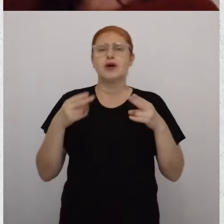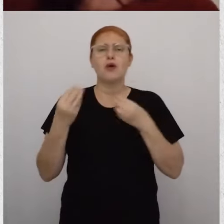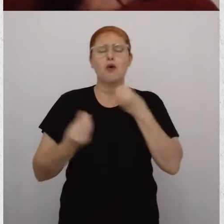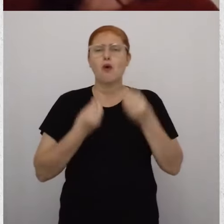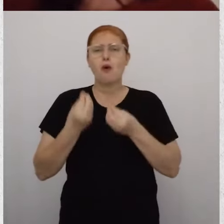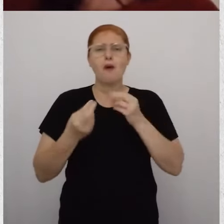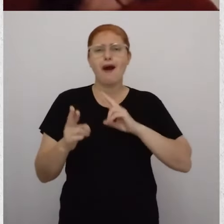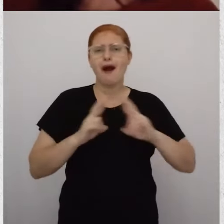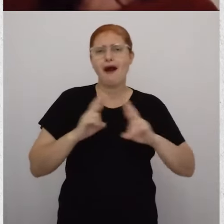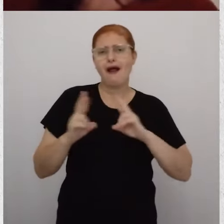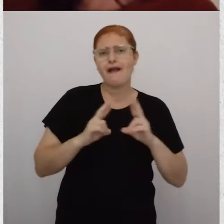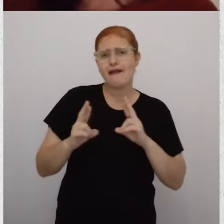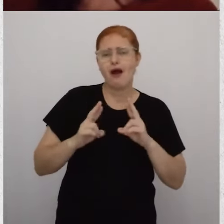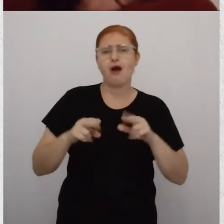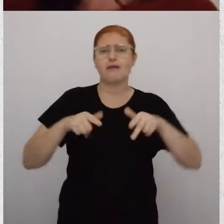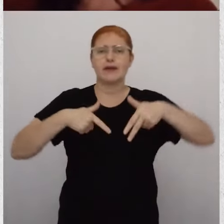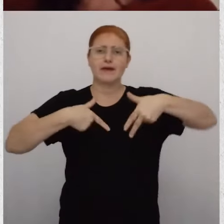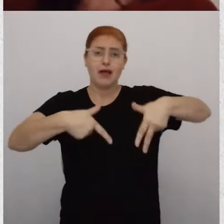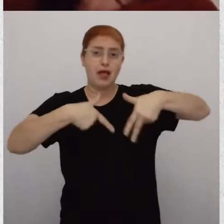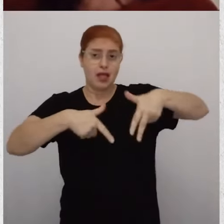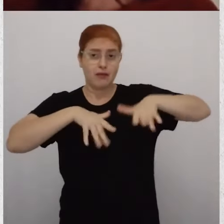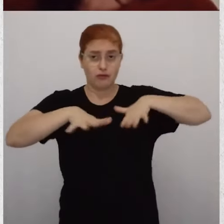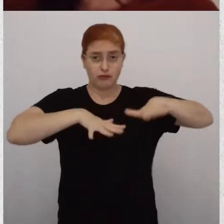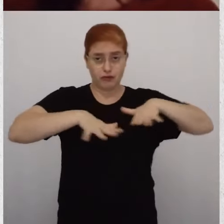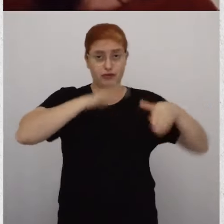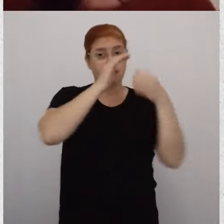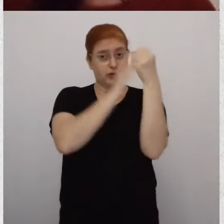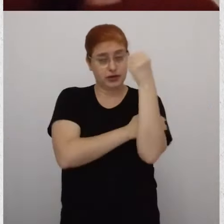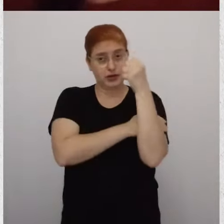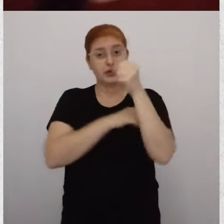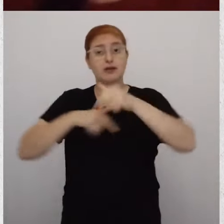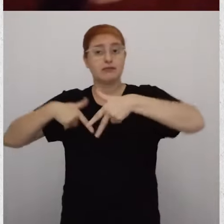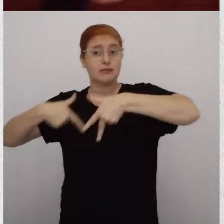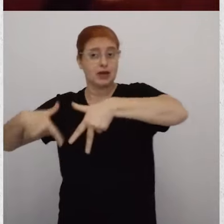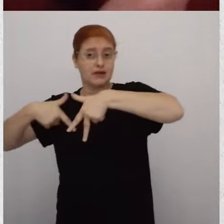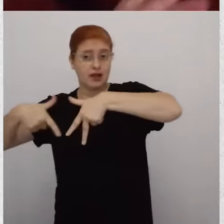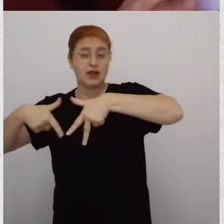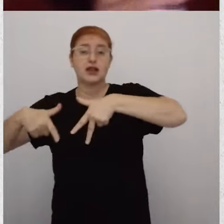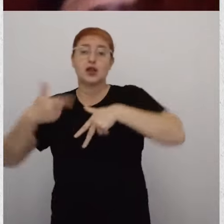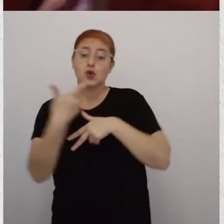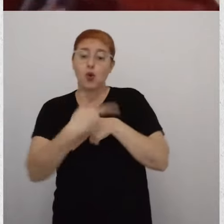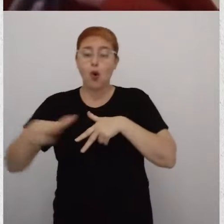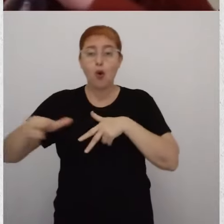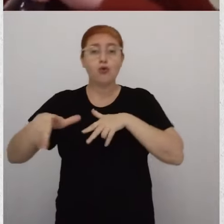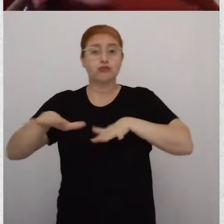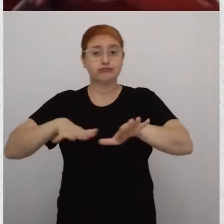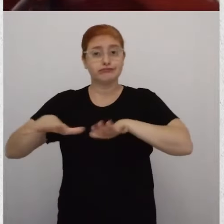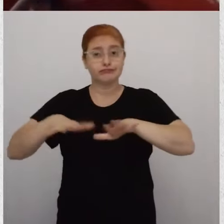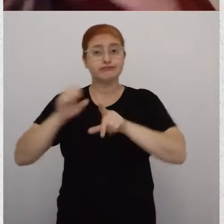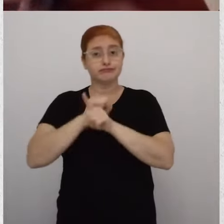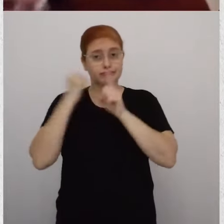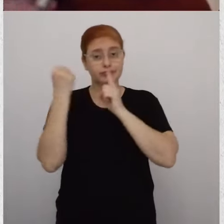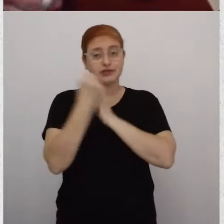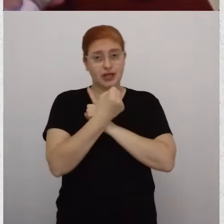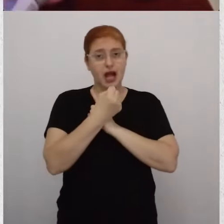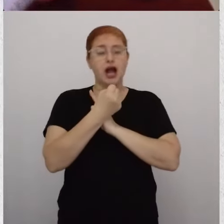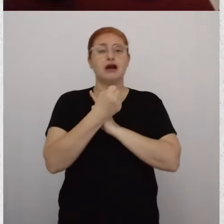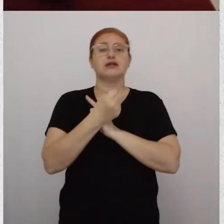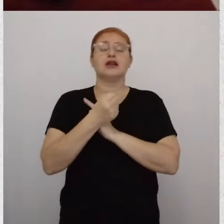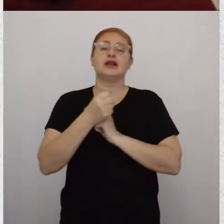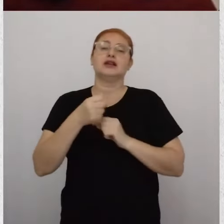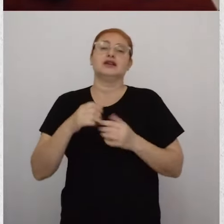relação entre militância no movimento feminista e militância em outros movimentos sociais, partidos, né,